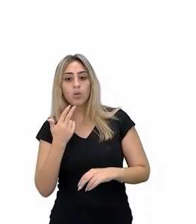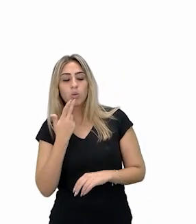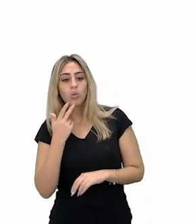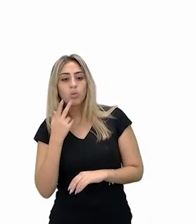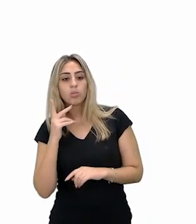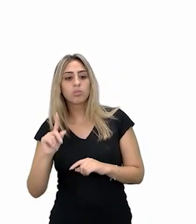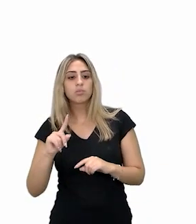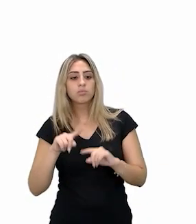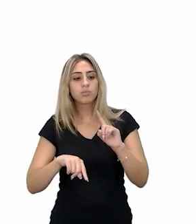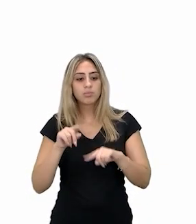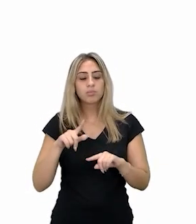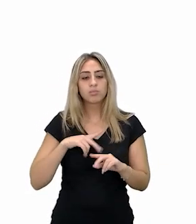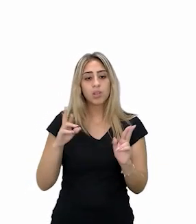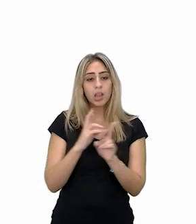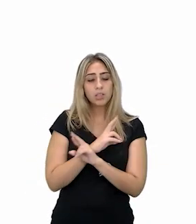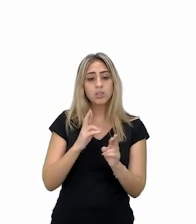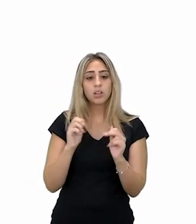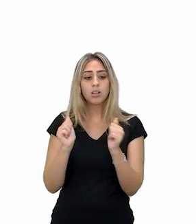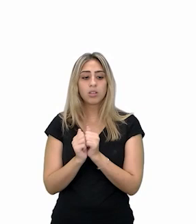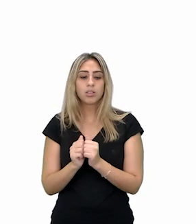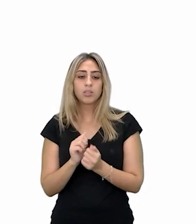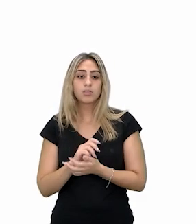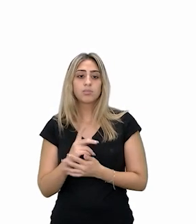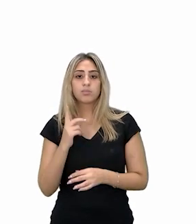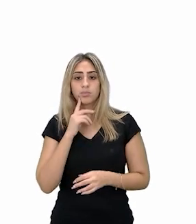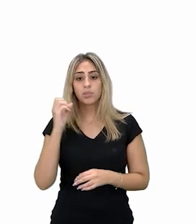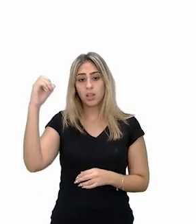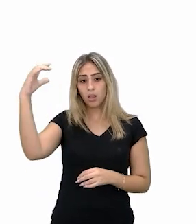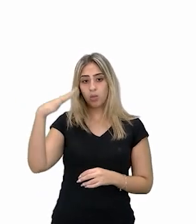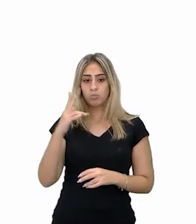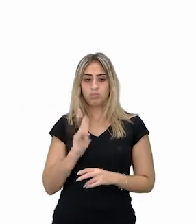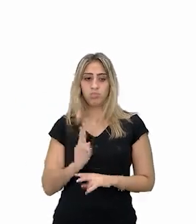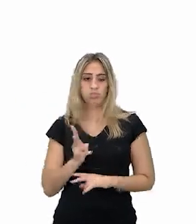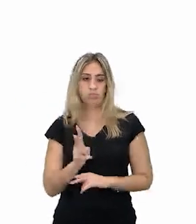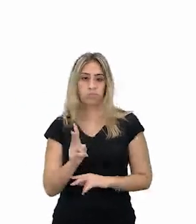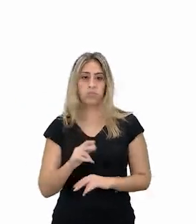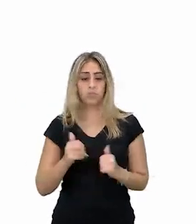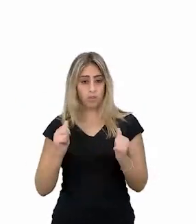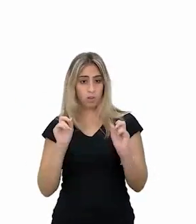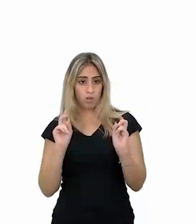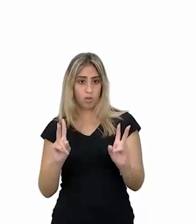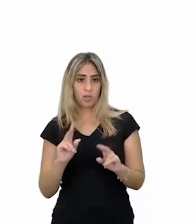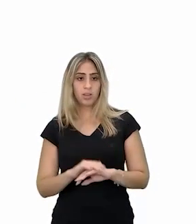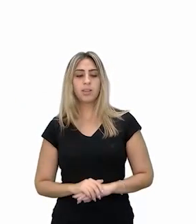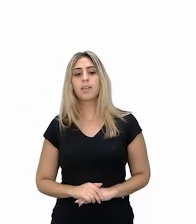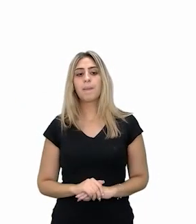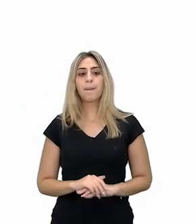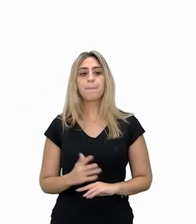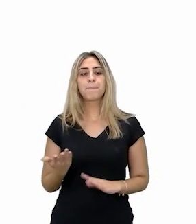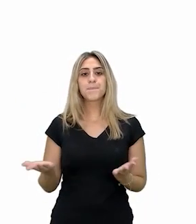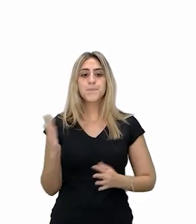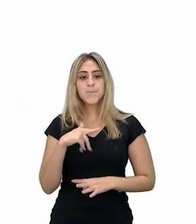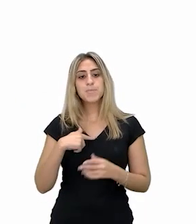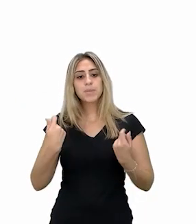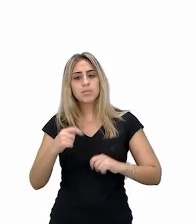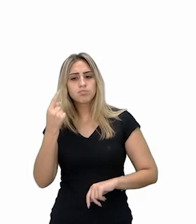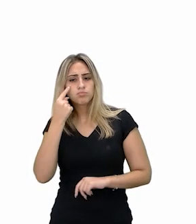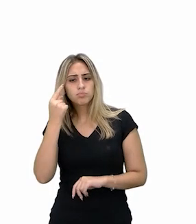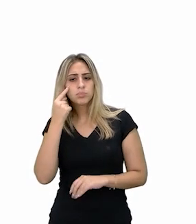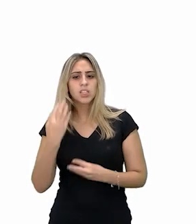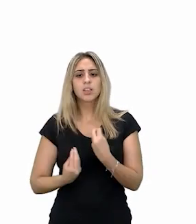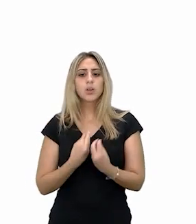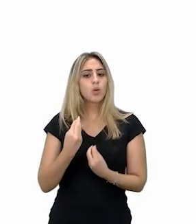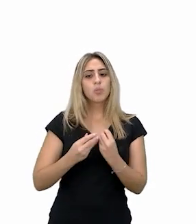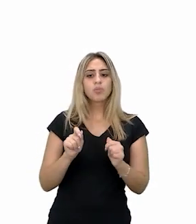está relacionada também à cor da luz que o ilumina. Tudo bem? Bom, então precisamos pensar, já